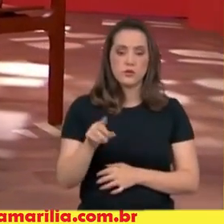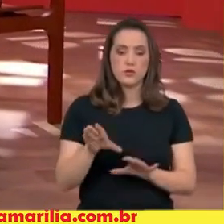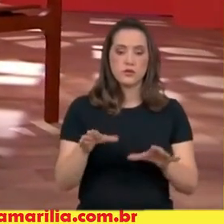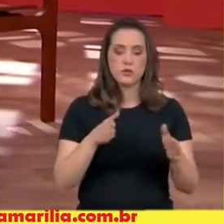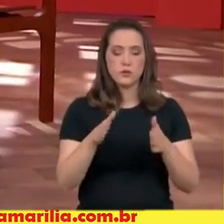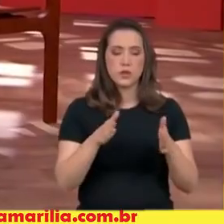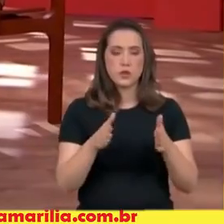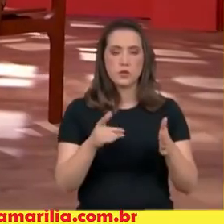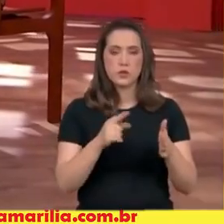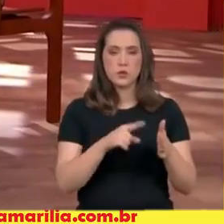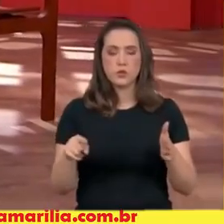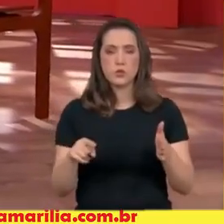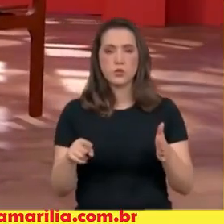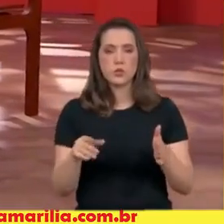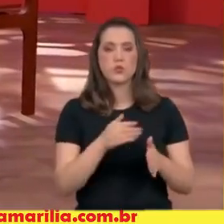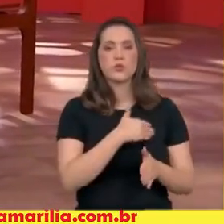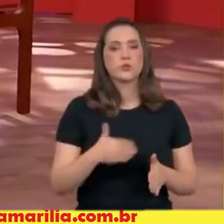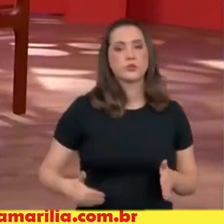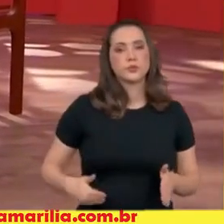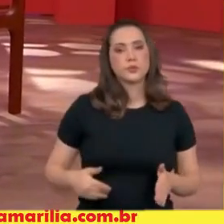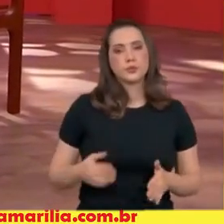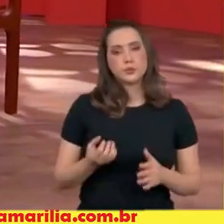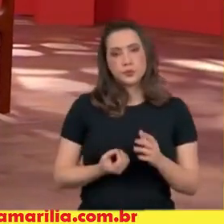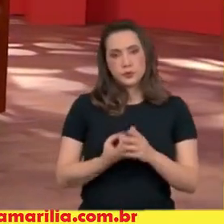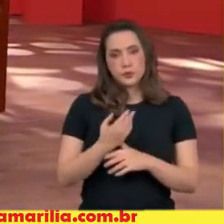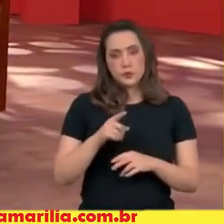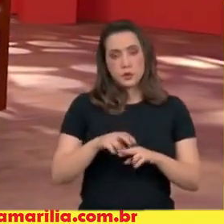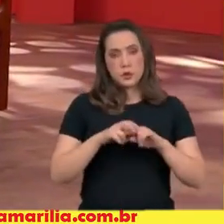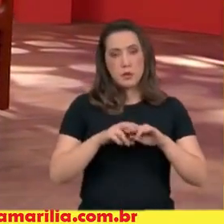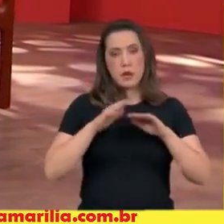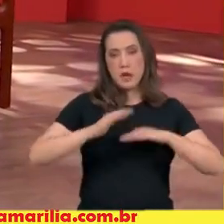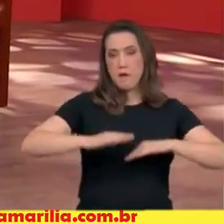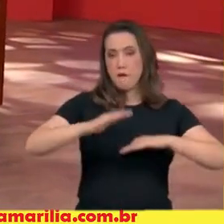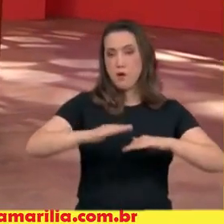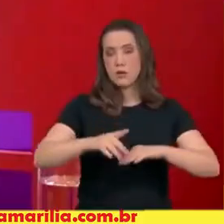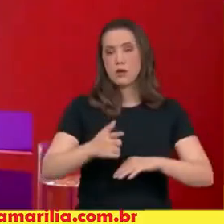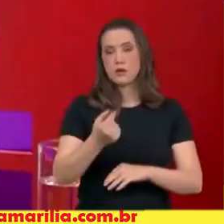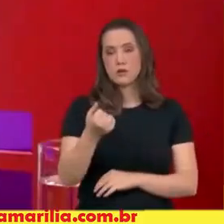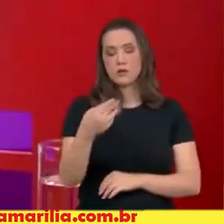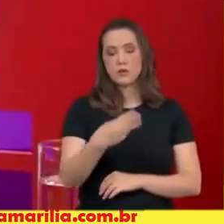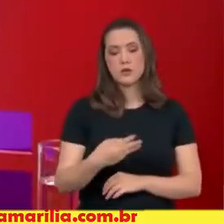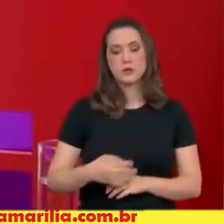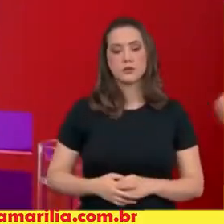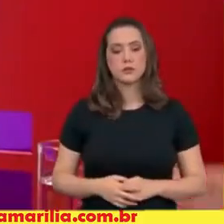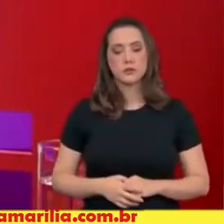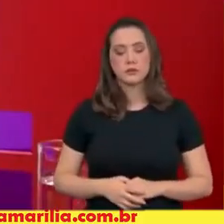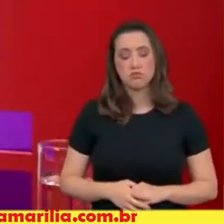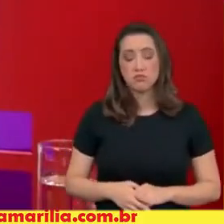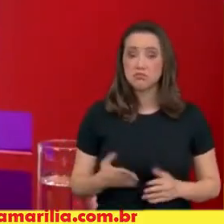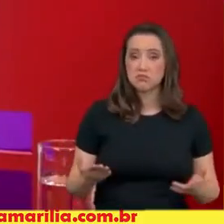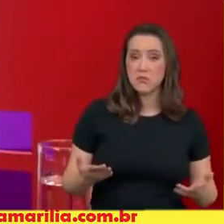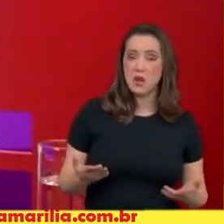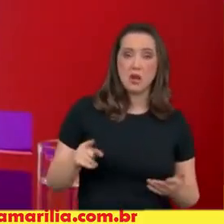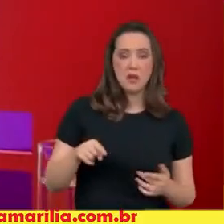regime, né? O novo governo formado pela revolta em 2013, assim, tipo, não... É um caso bastante óbvio